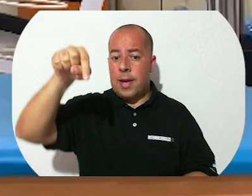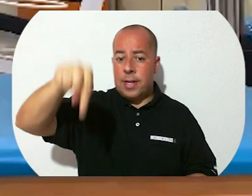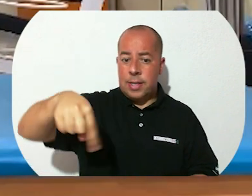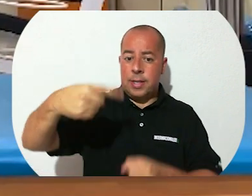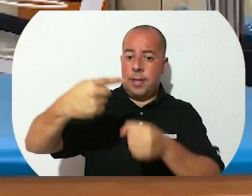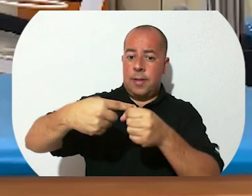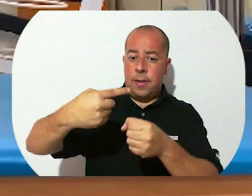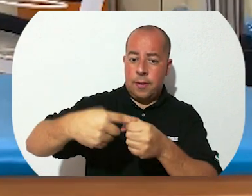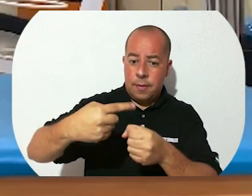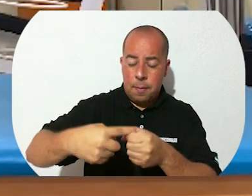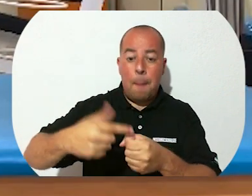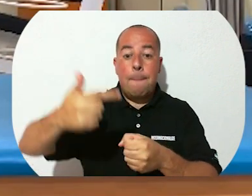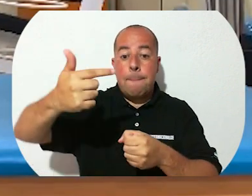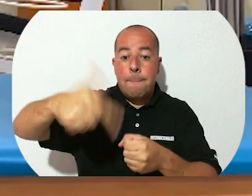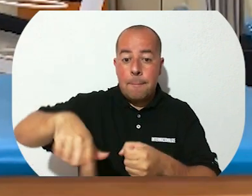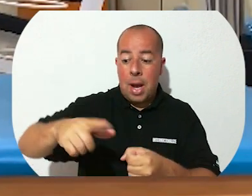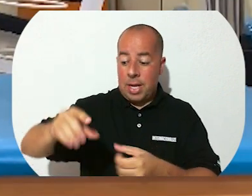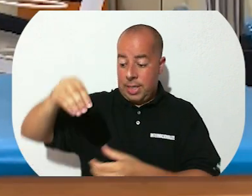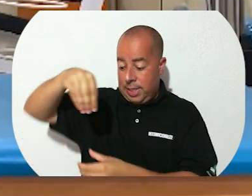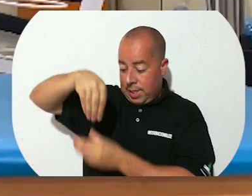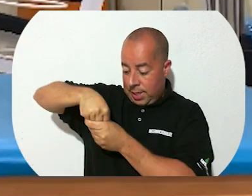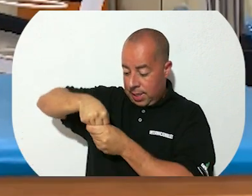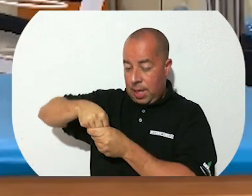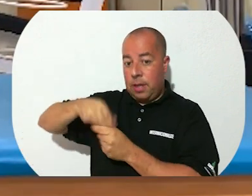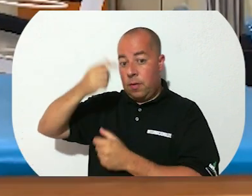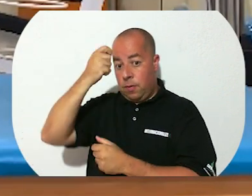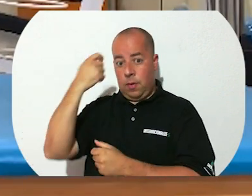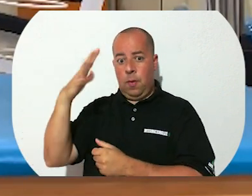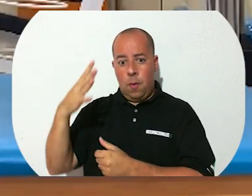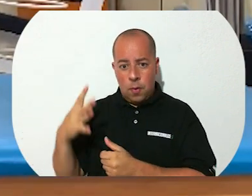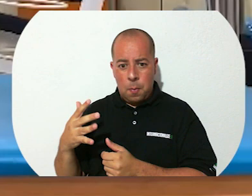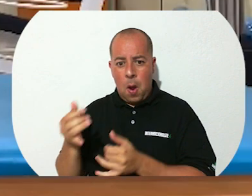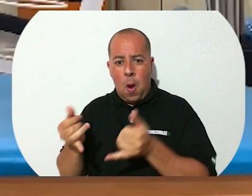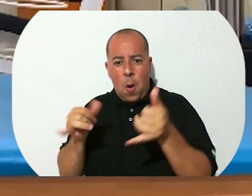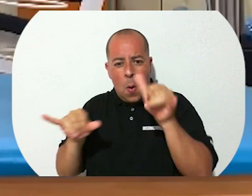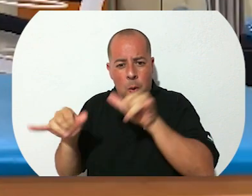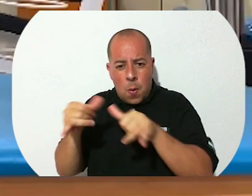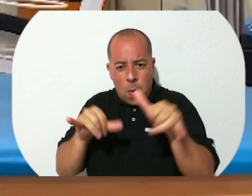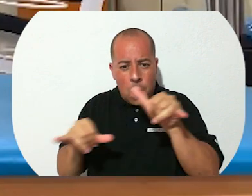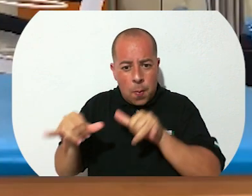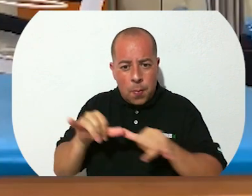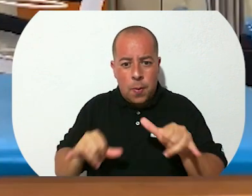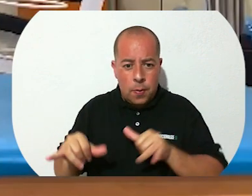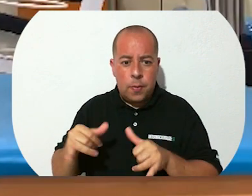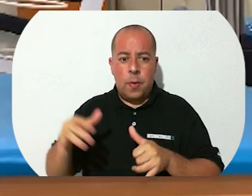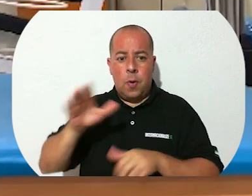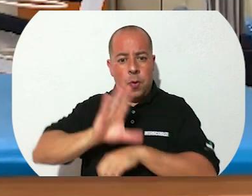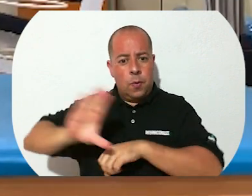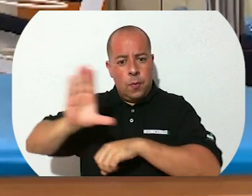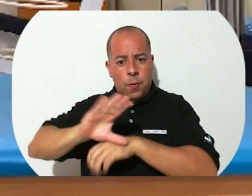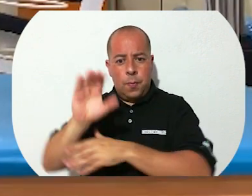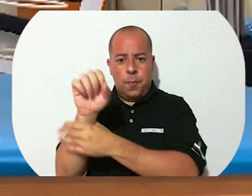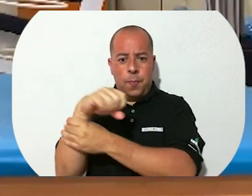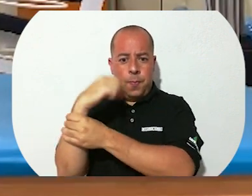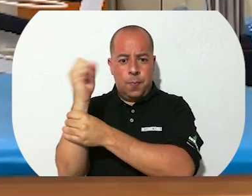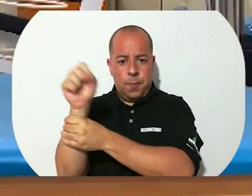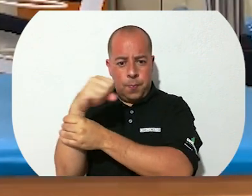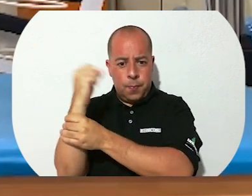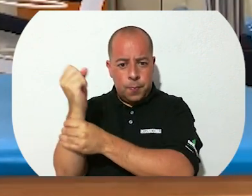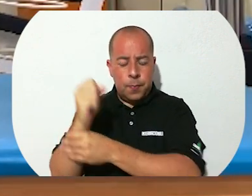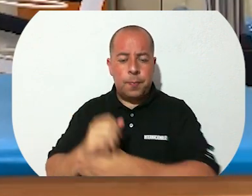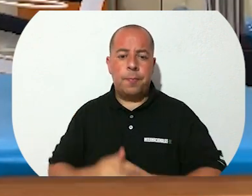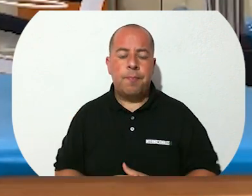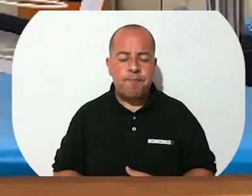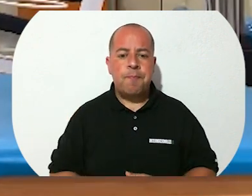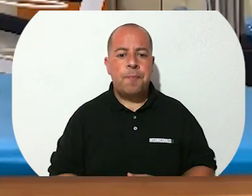Unidades Básicas de Saúde do município, além das dependências da própria universidade e dos laboratórios do